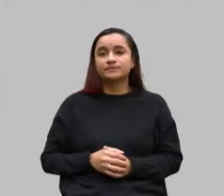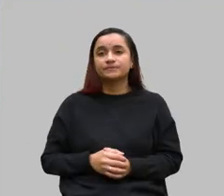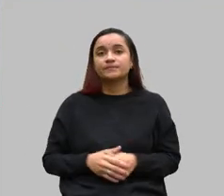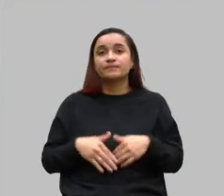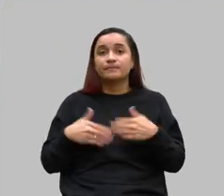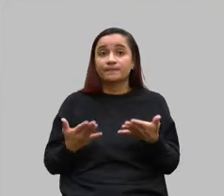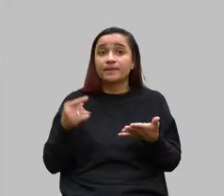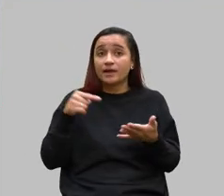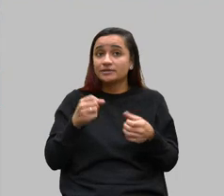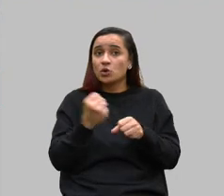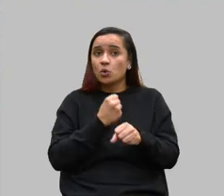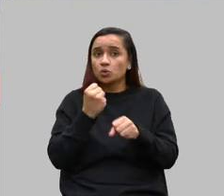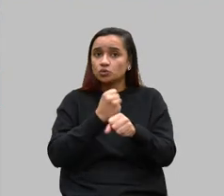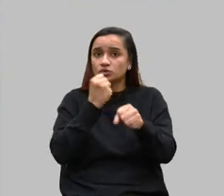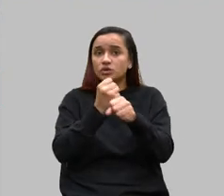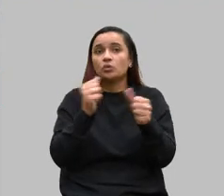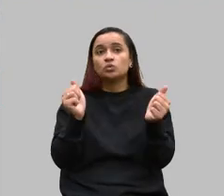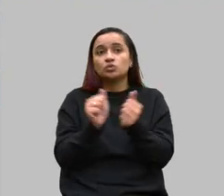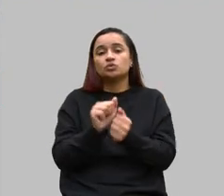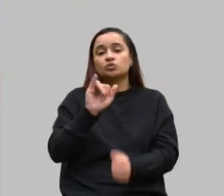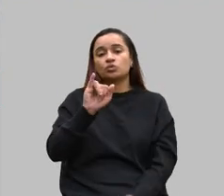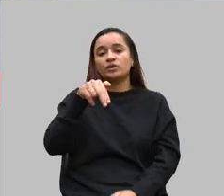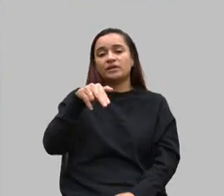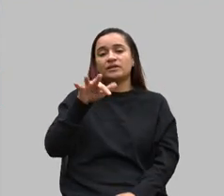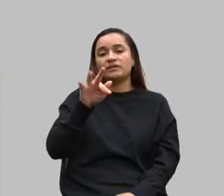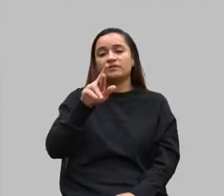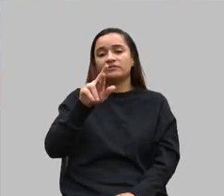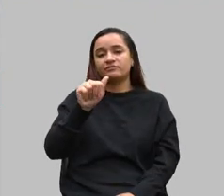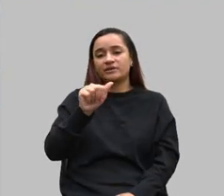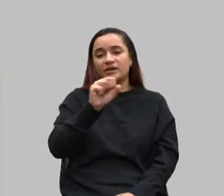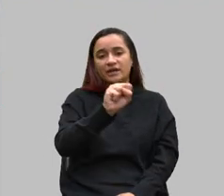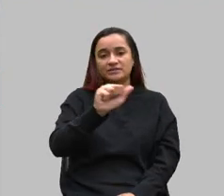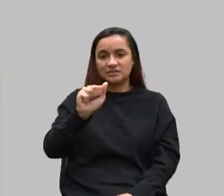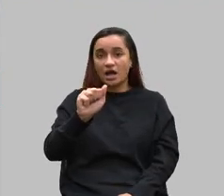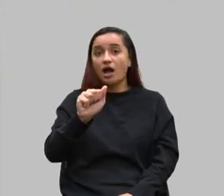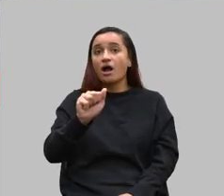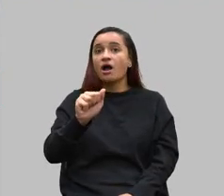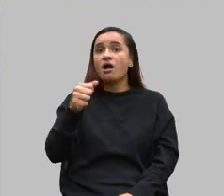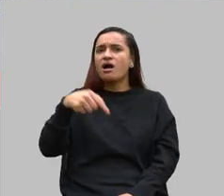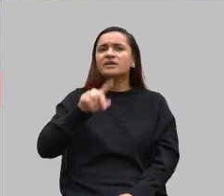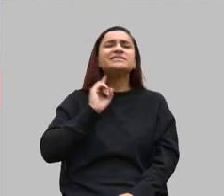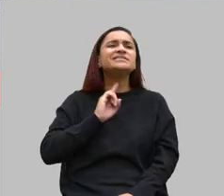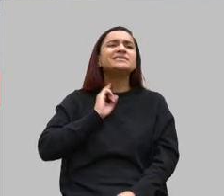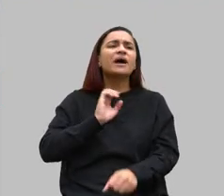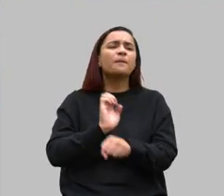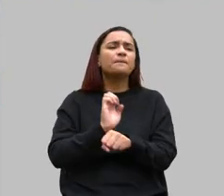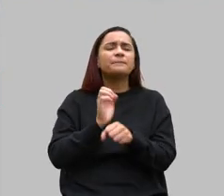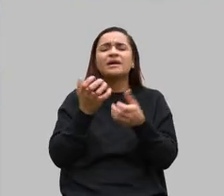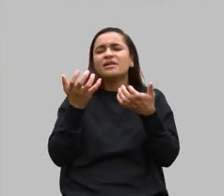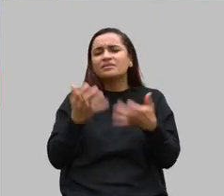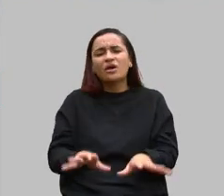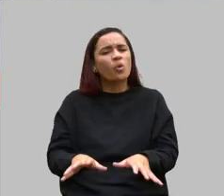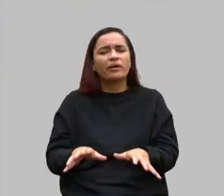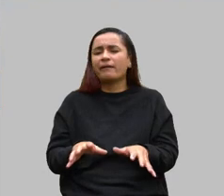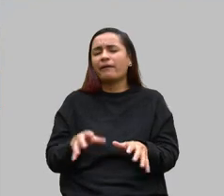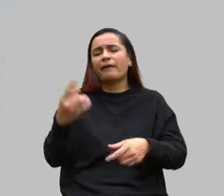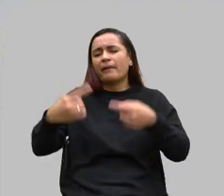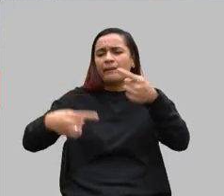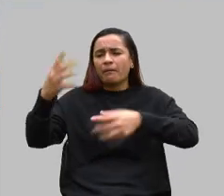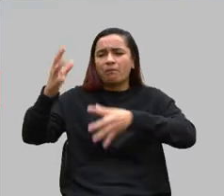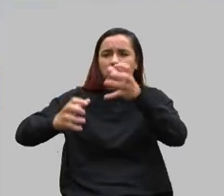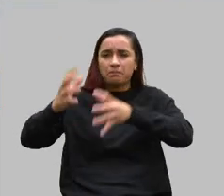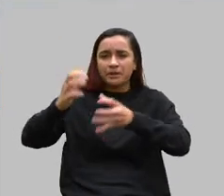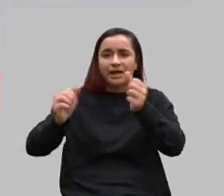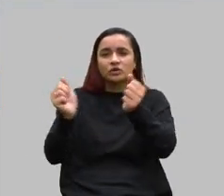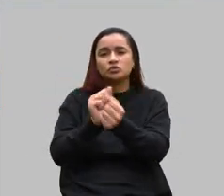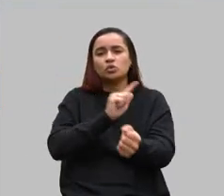construção de a infrac é porque o Estado de Minas ele não quer né E eh brigar com o governo federal em qual projeto que é mais PR a gente quer ter a